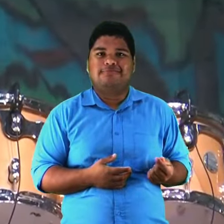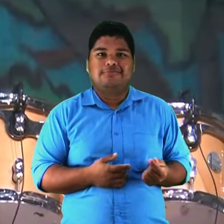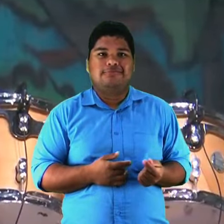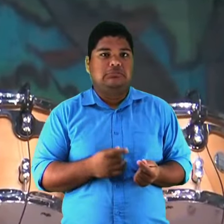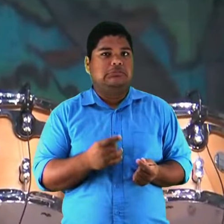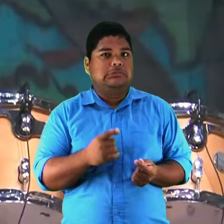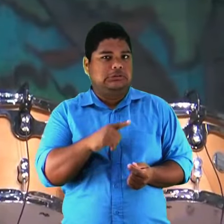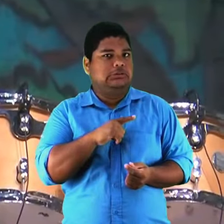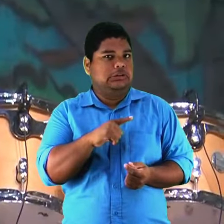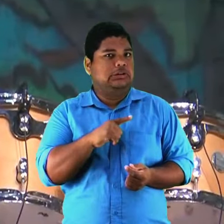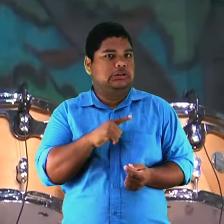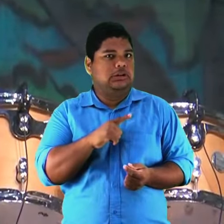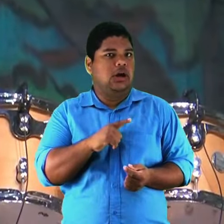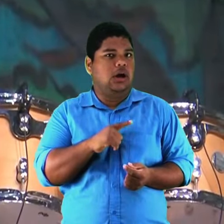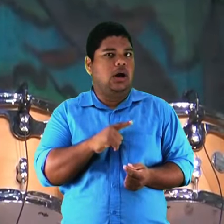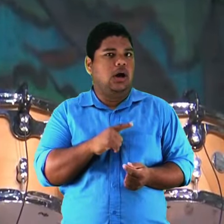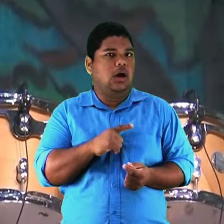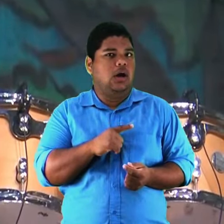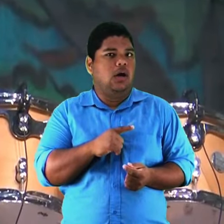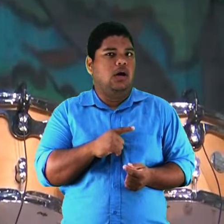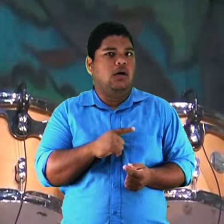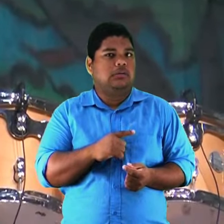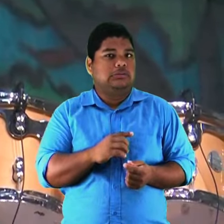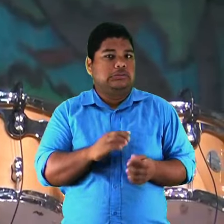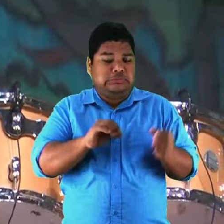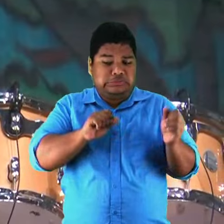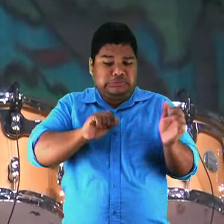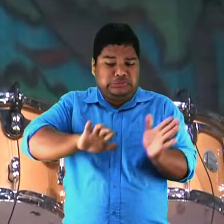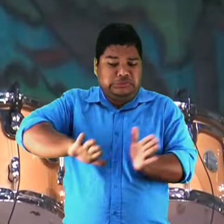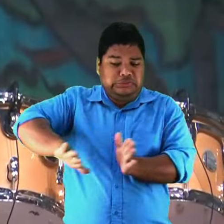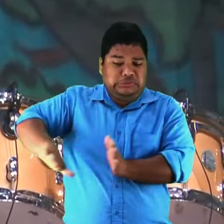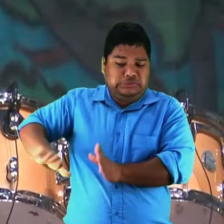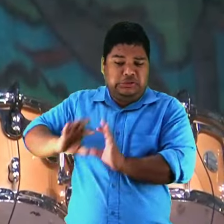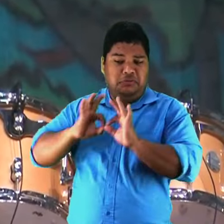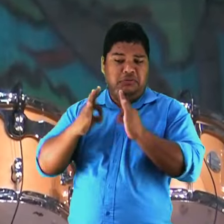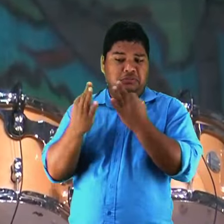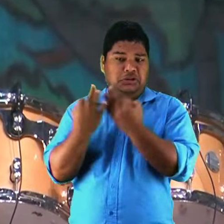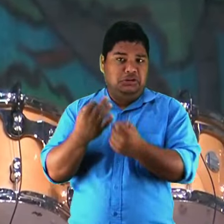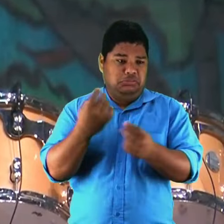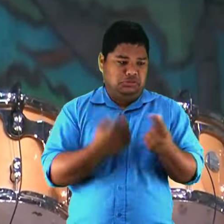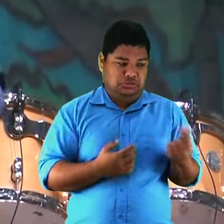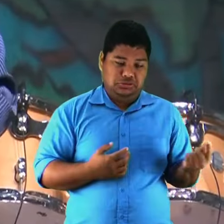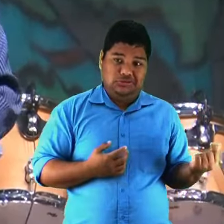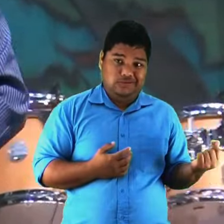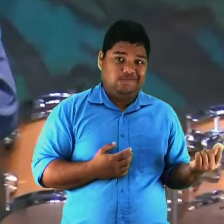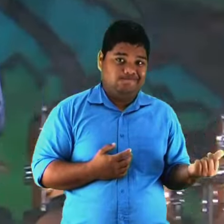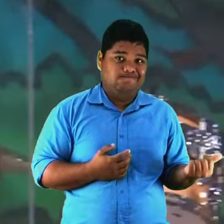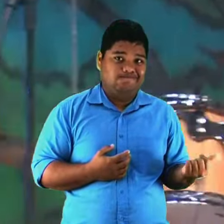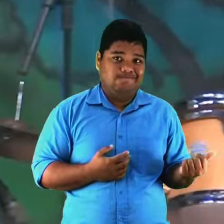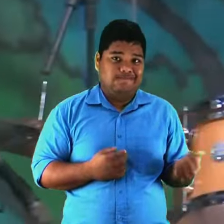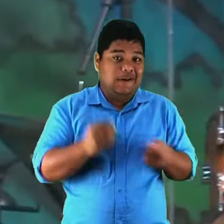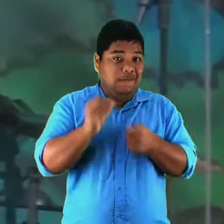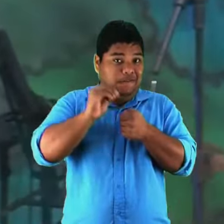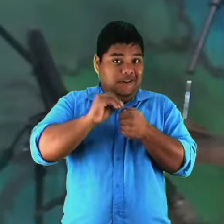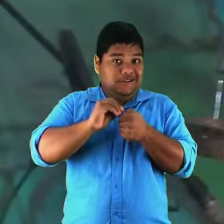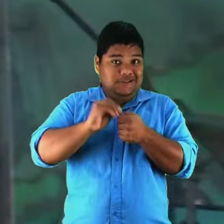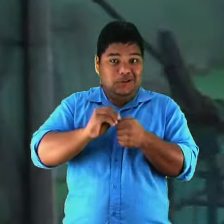nós fazem. Deixam a família pelo dinheiro. Fazem loucura pelo